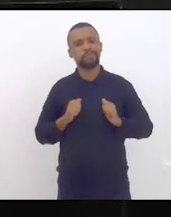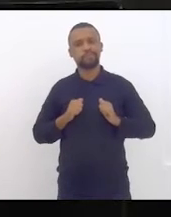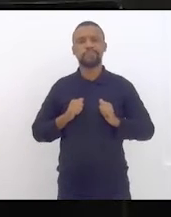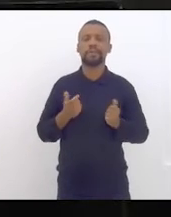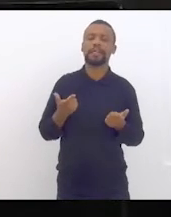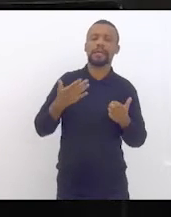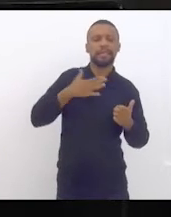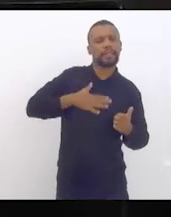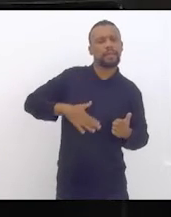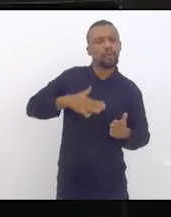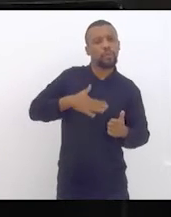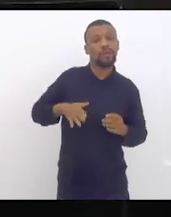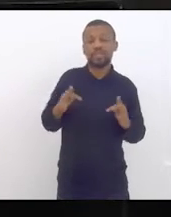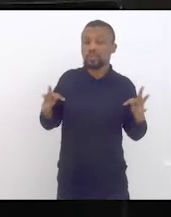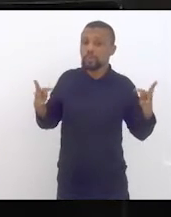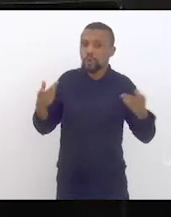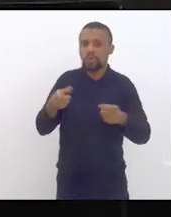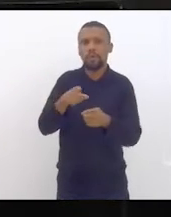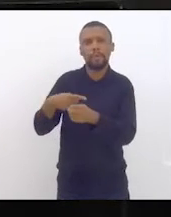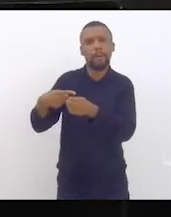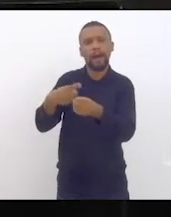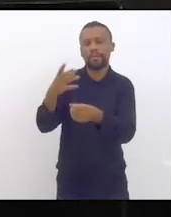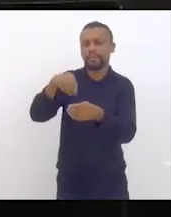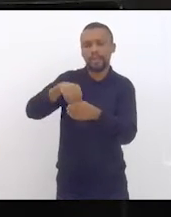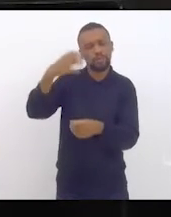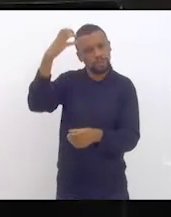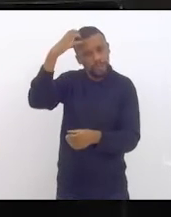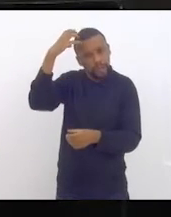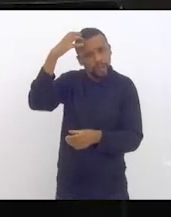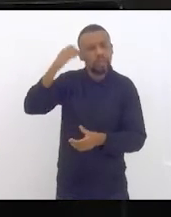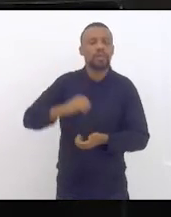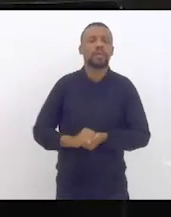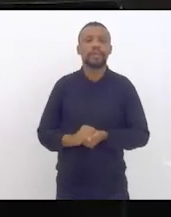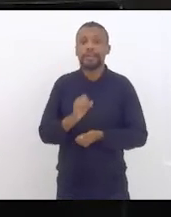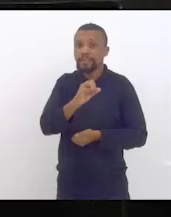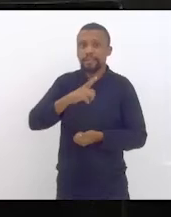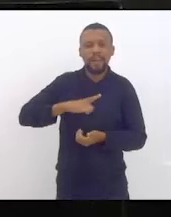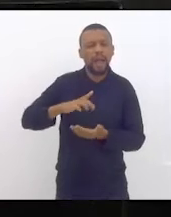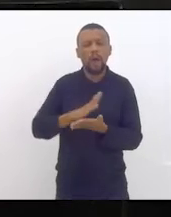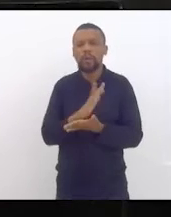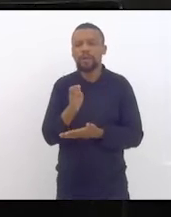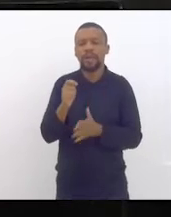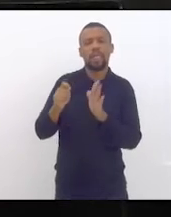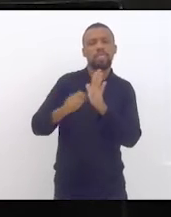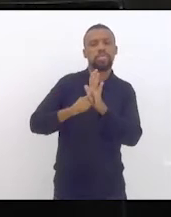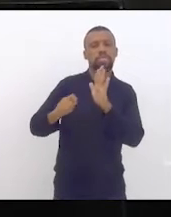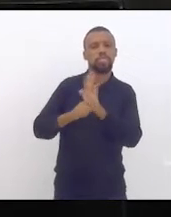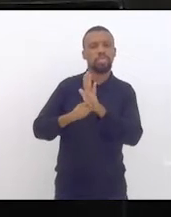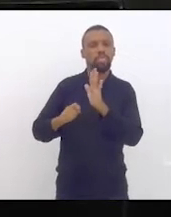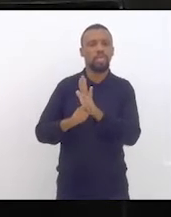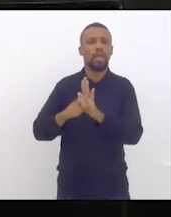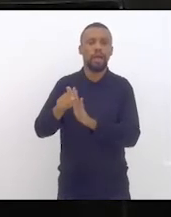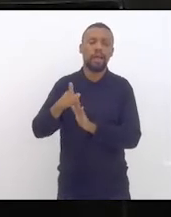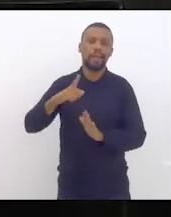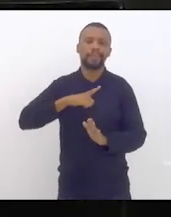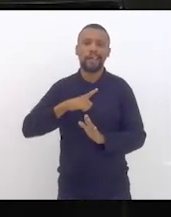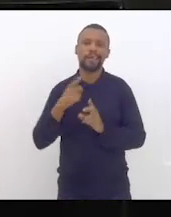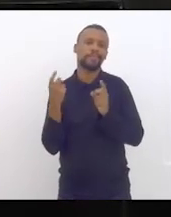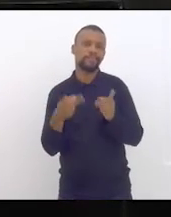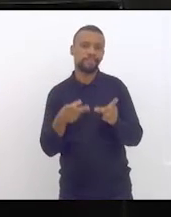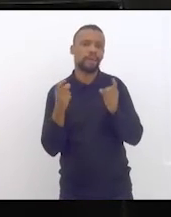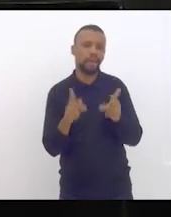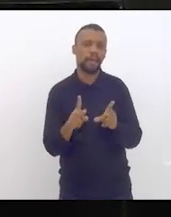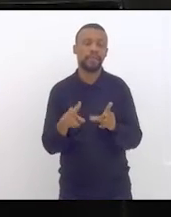todos os bairros da cidade infelizmente Enquanto houver quem consuma drogas haverá quem as